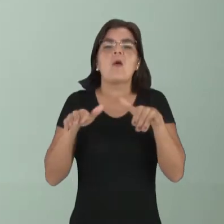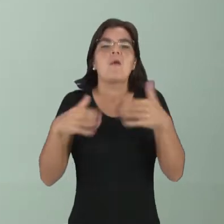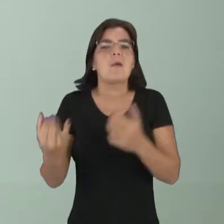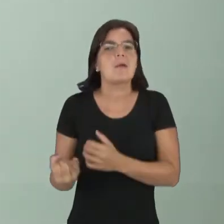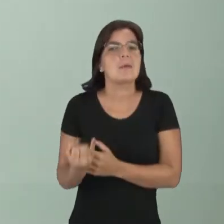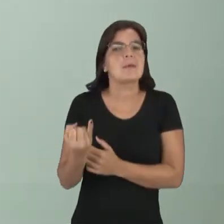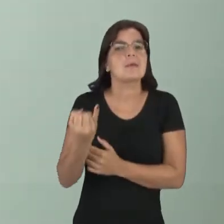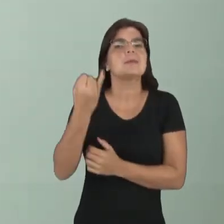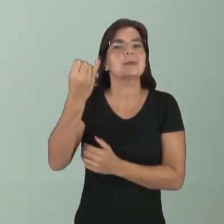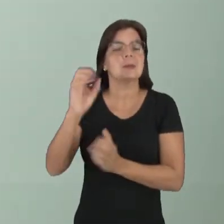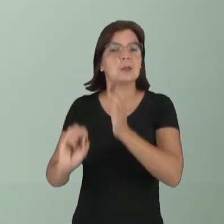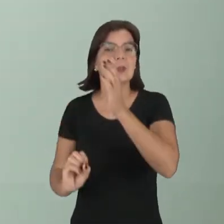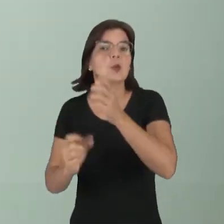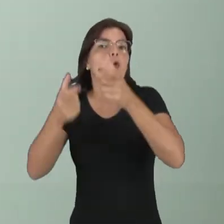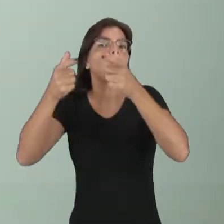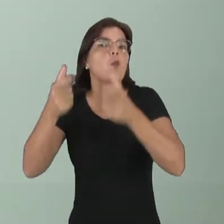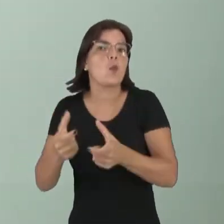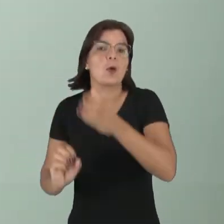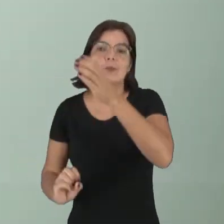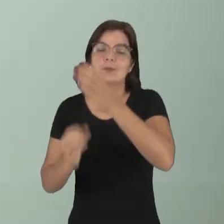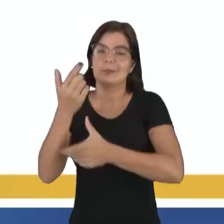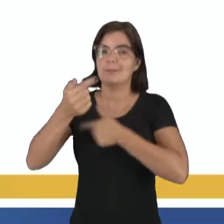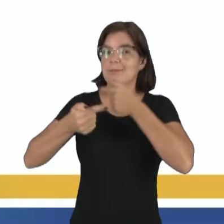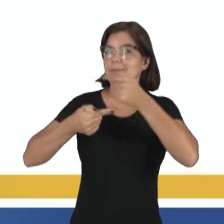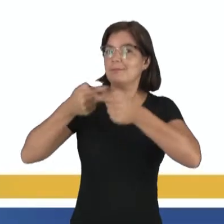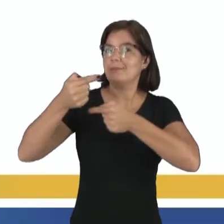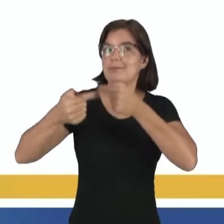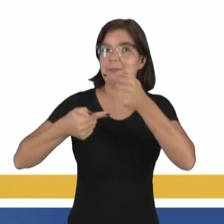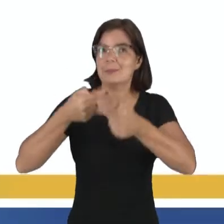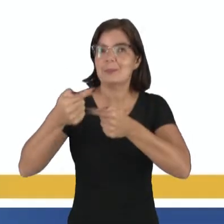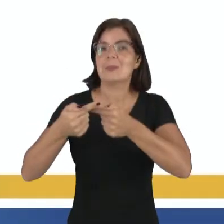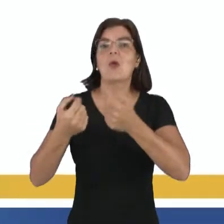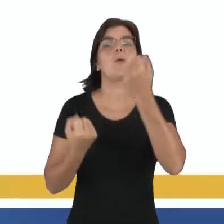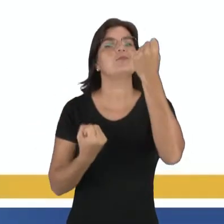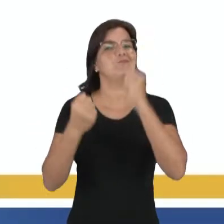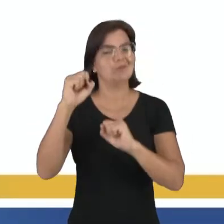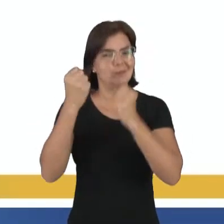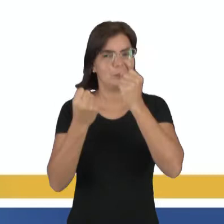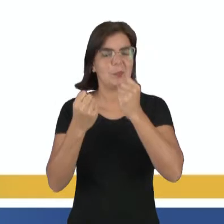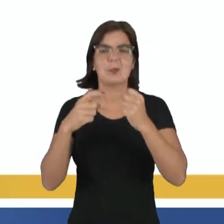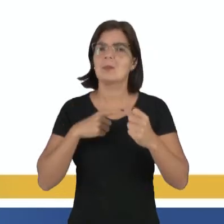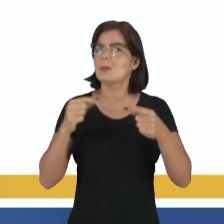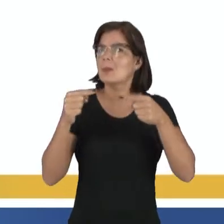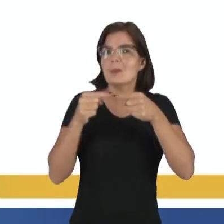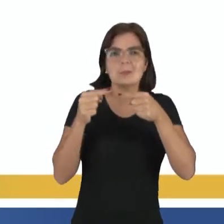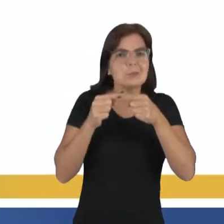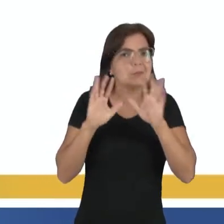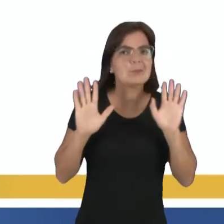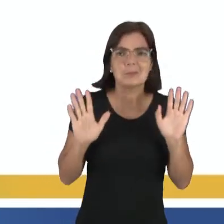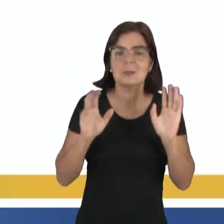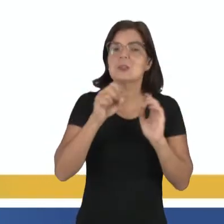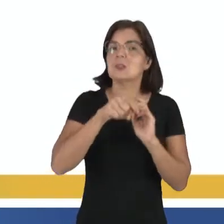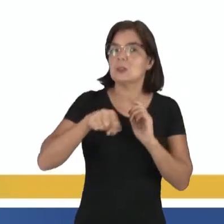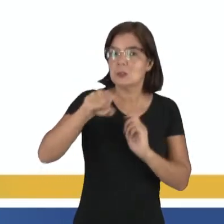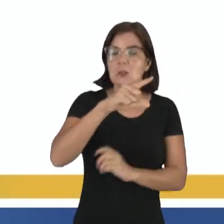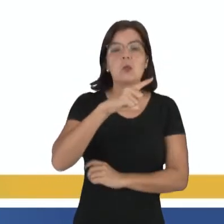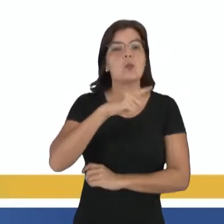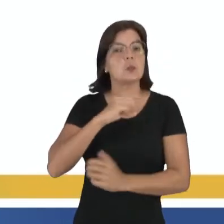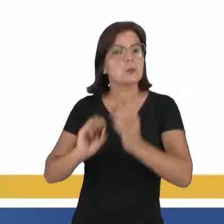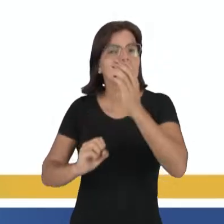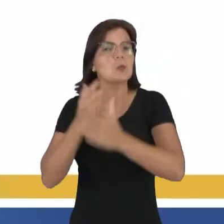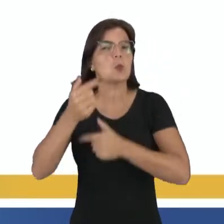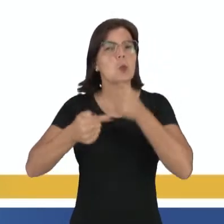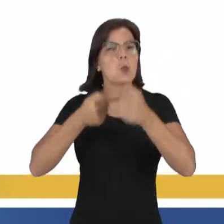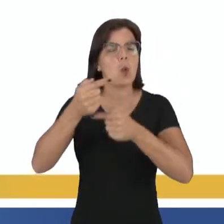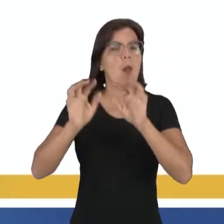a importância da localização das matérias-primas para a indústria? Tem tudo a ver. Se você tem uma